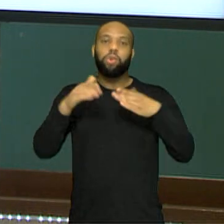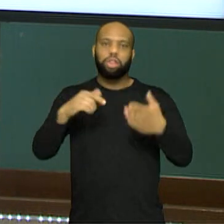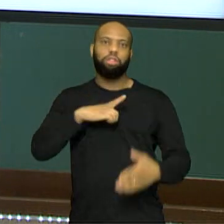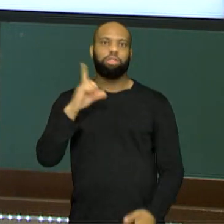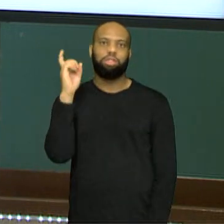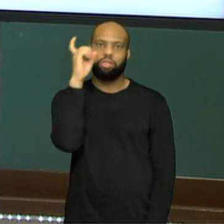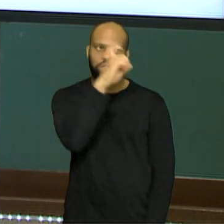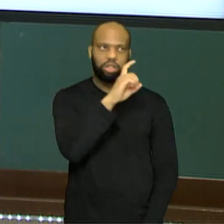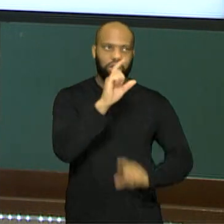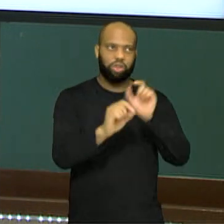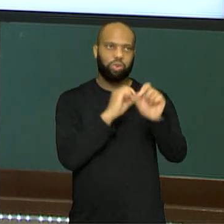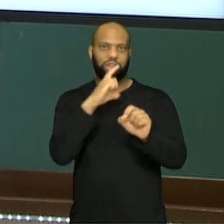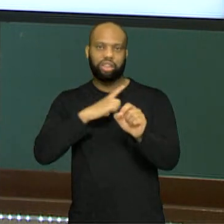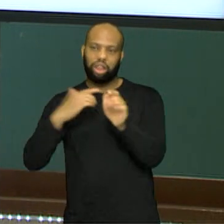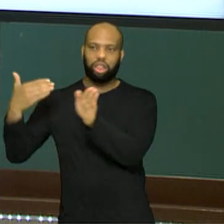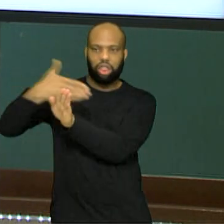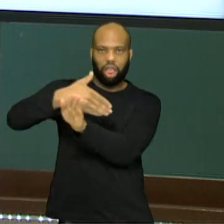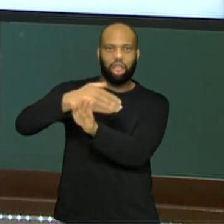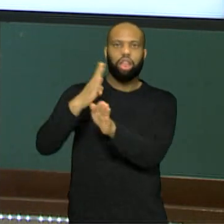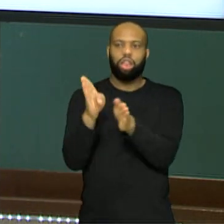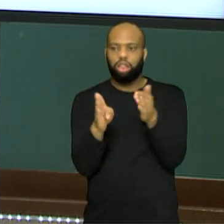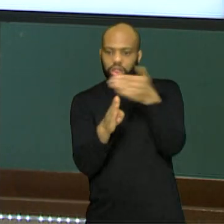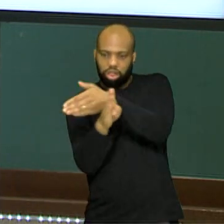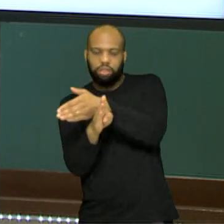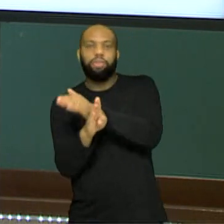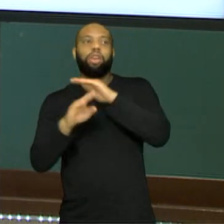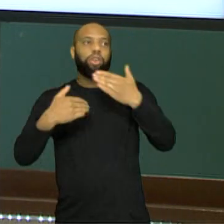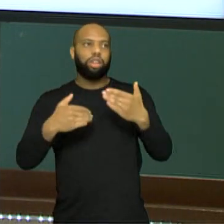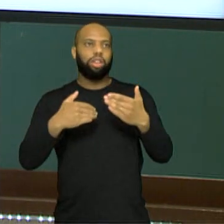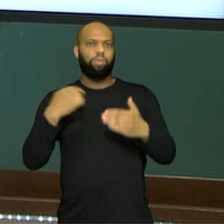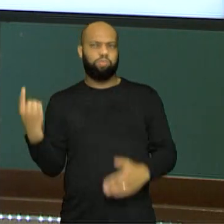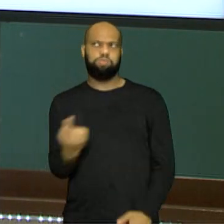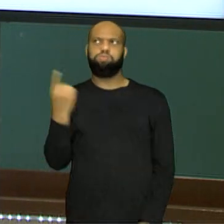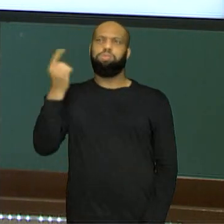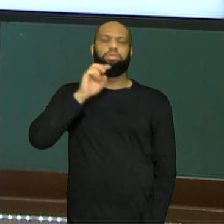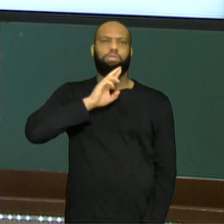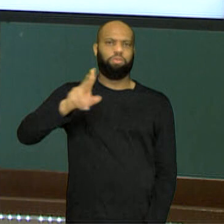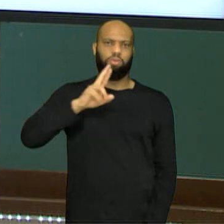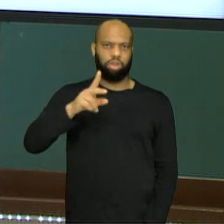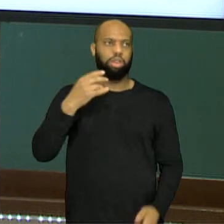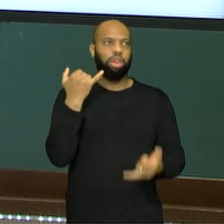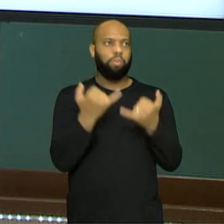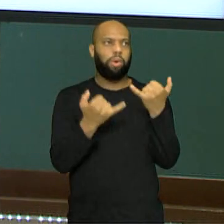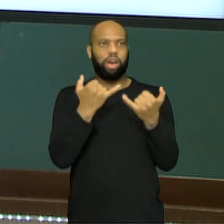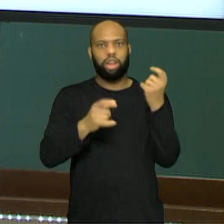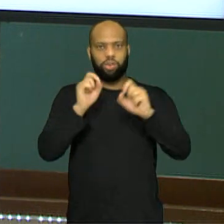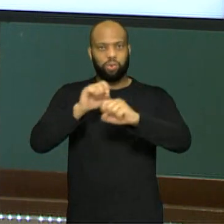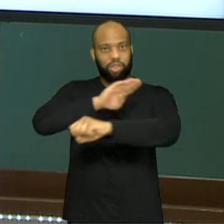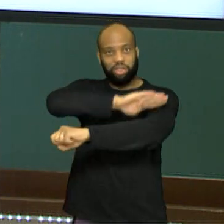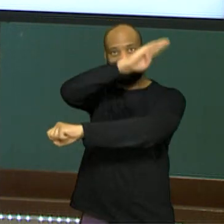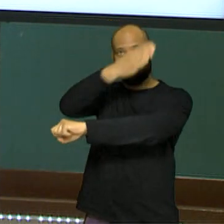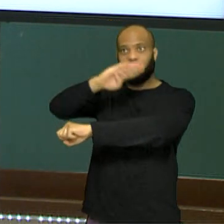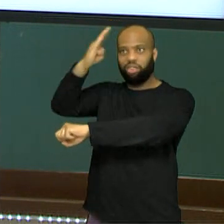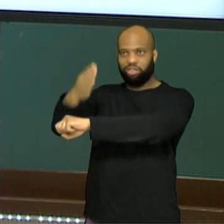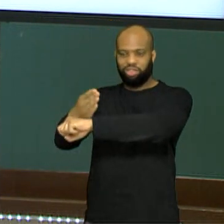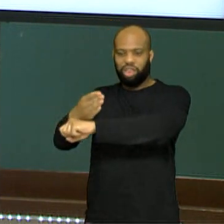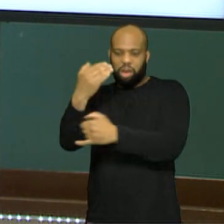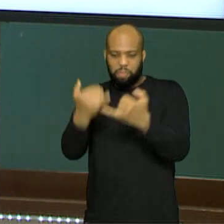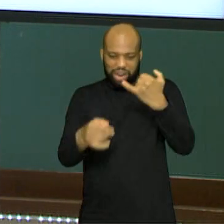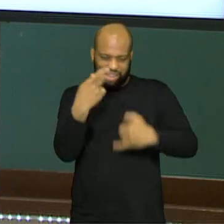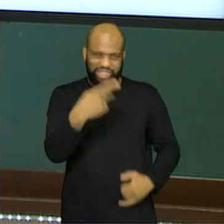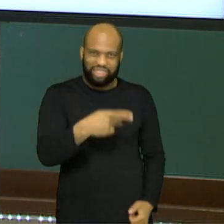dificuldade para ultrapassar eles não são muito altos. Eles são semelhantes à Serra do Mar que nós temos aqui no